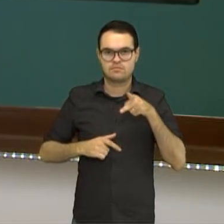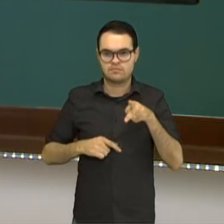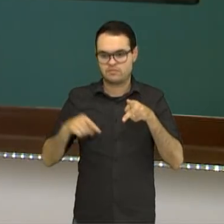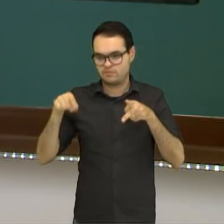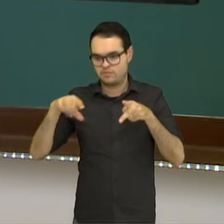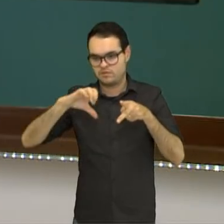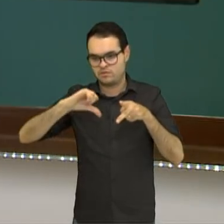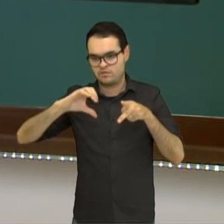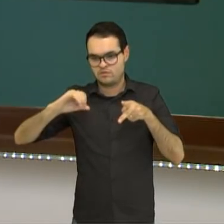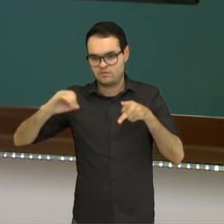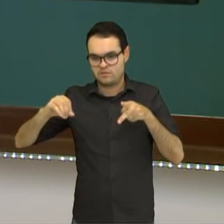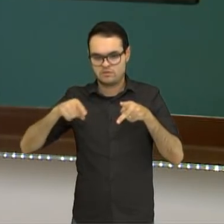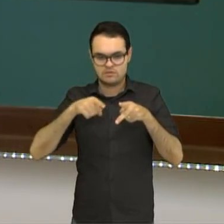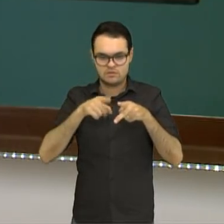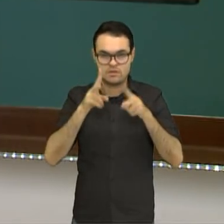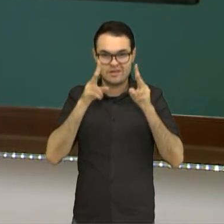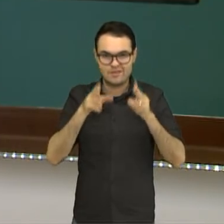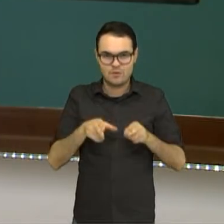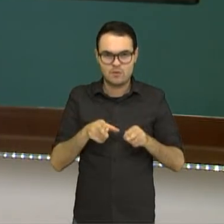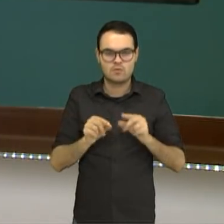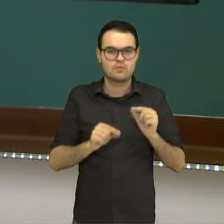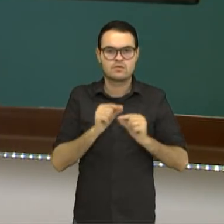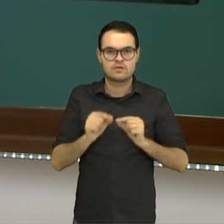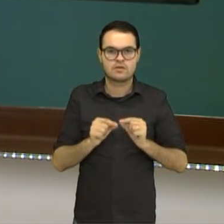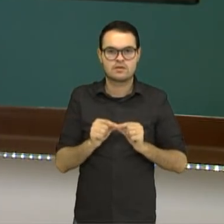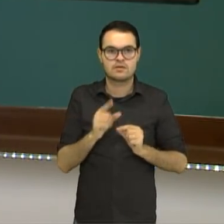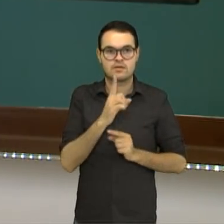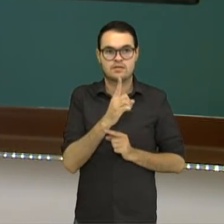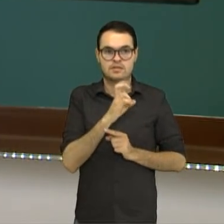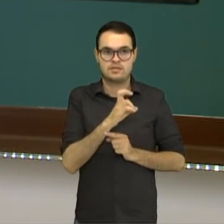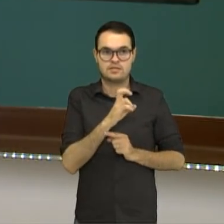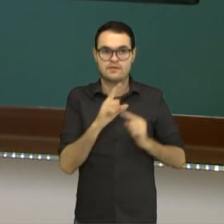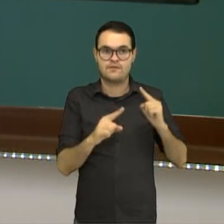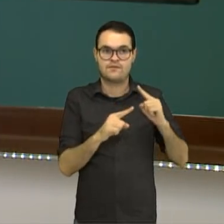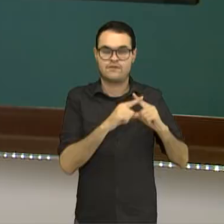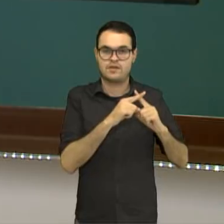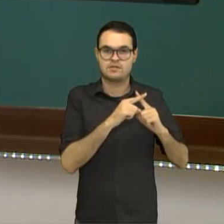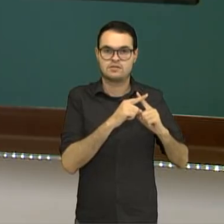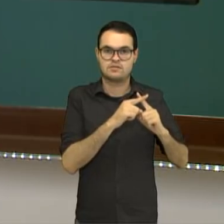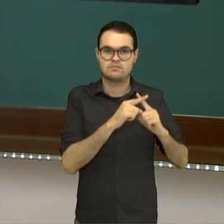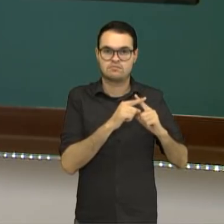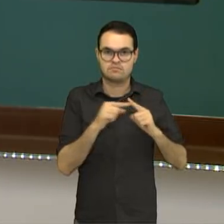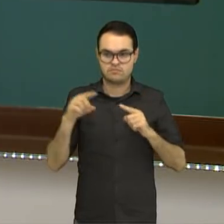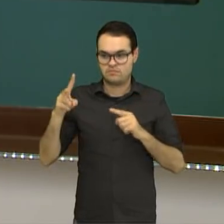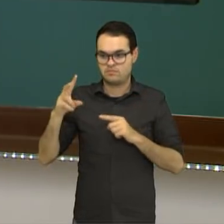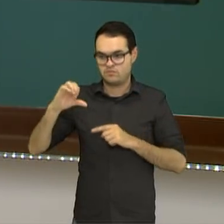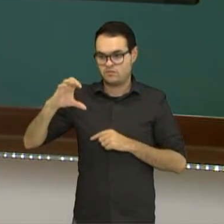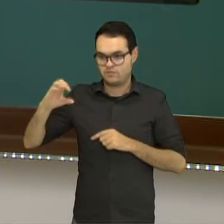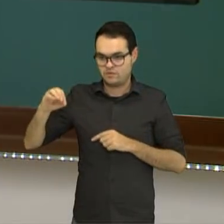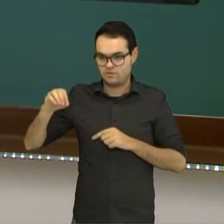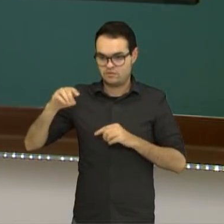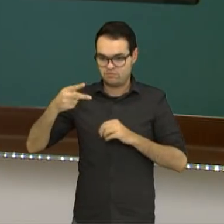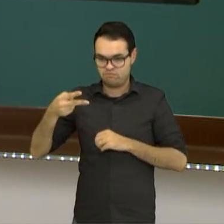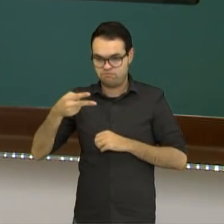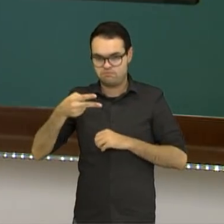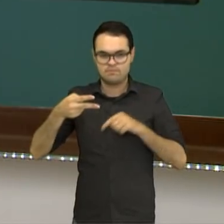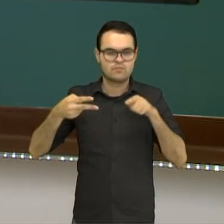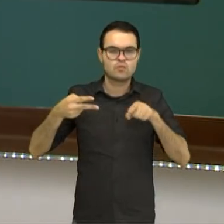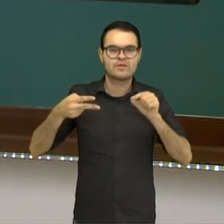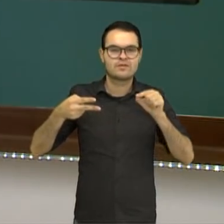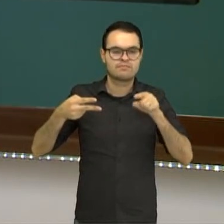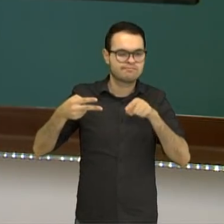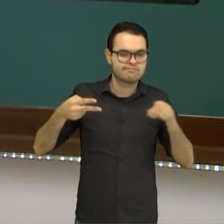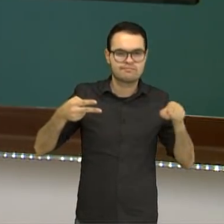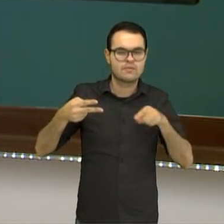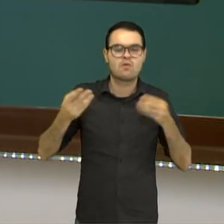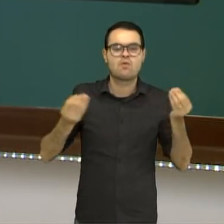900, é igual ao quociente 15 vezes o divisor, certo? Muito bem. Mas para eu